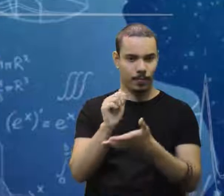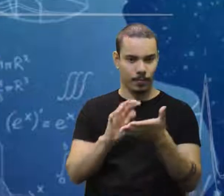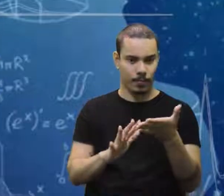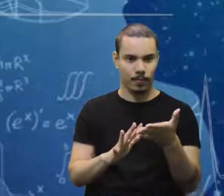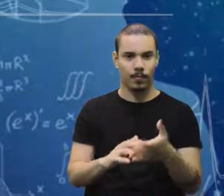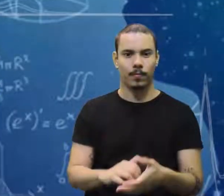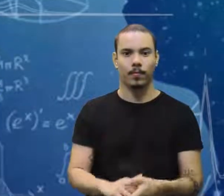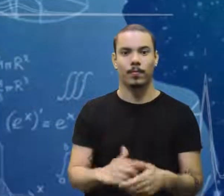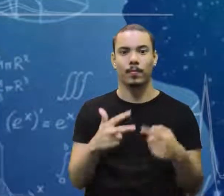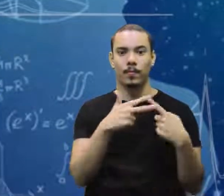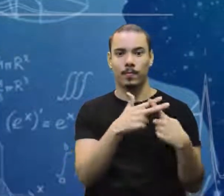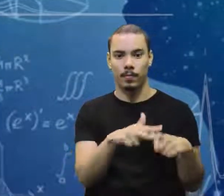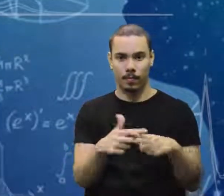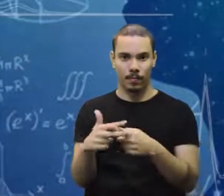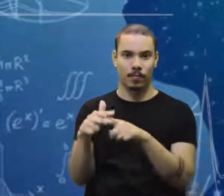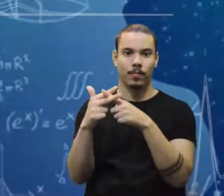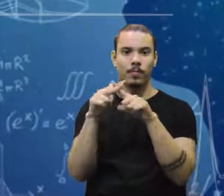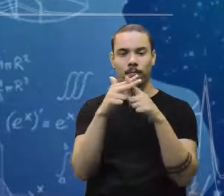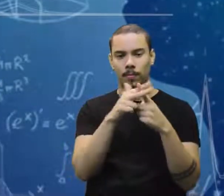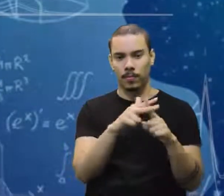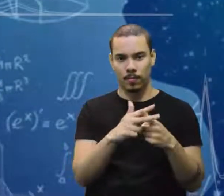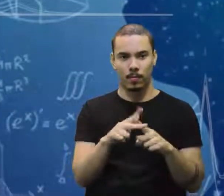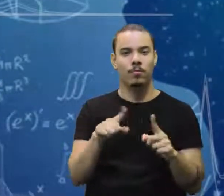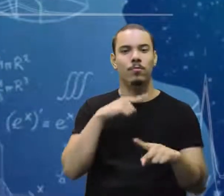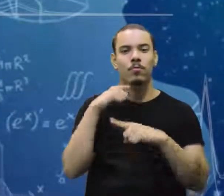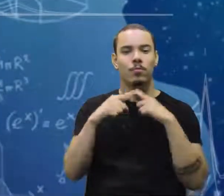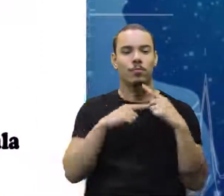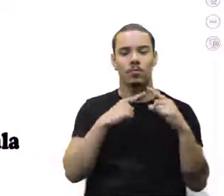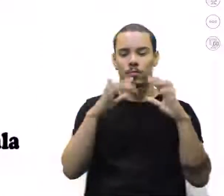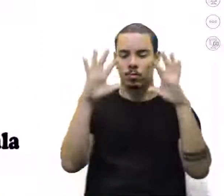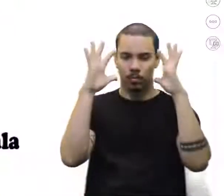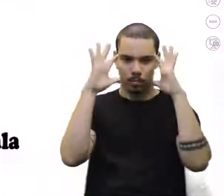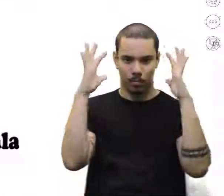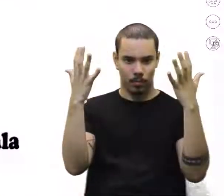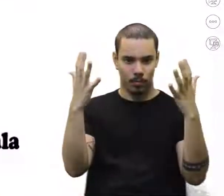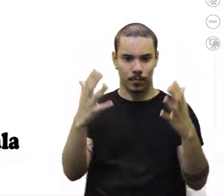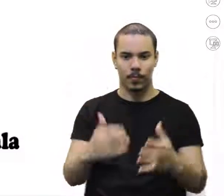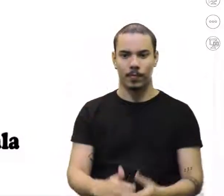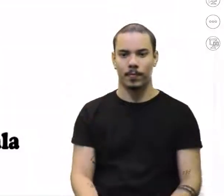nossa correção no nosso Tirando Dúvidas.